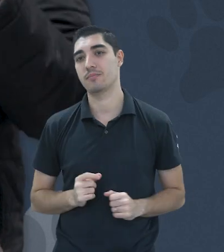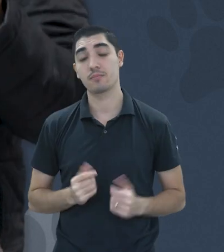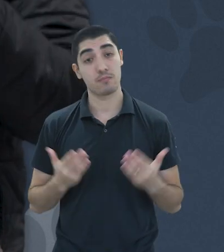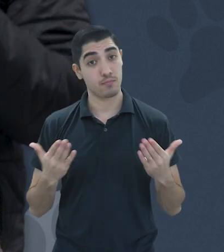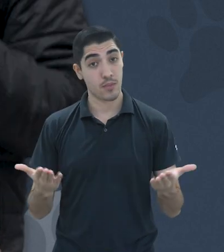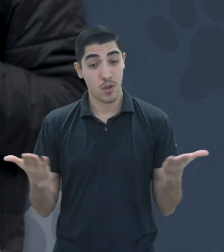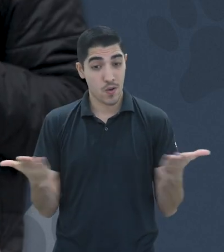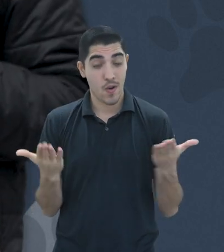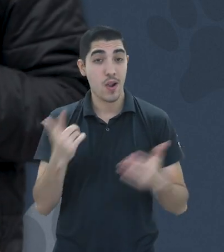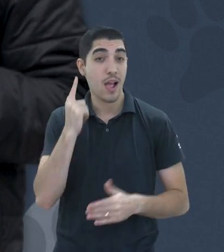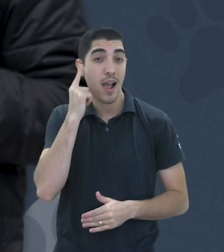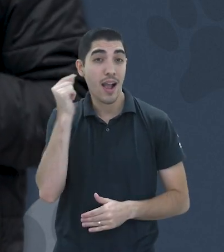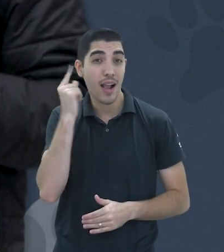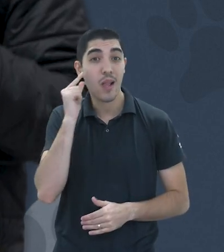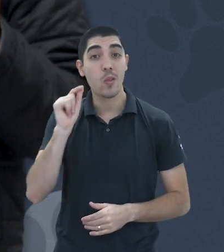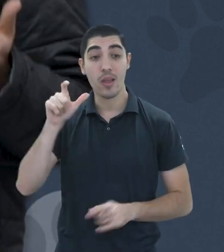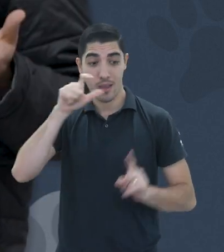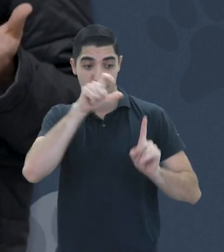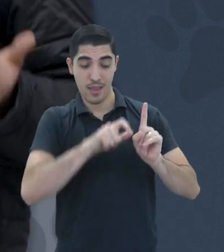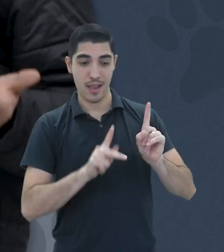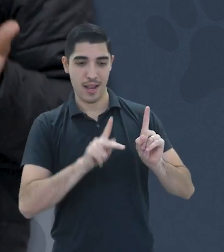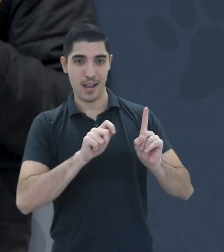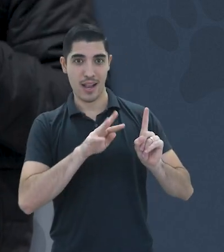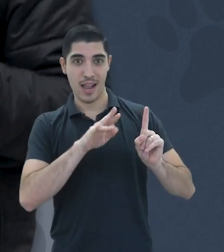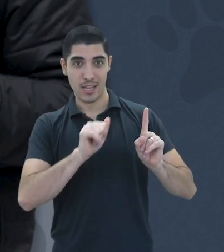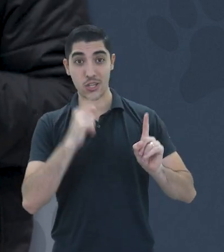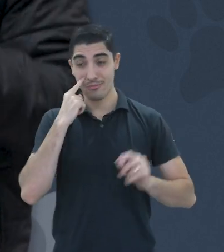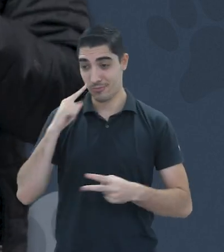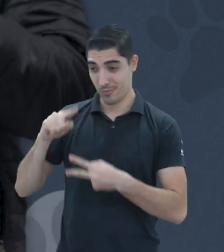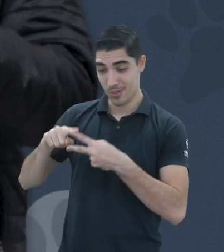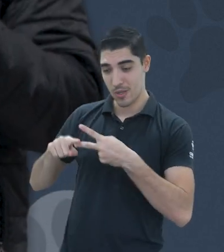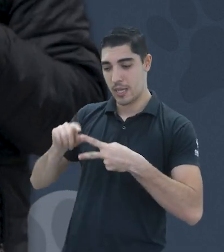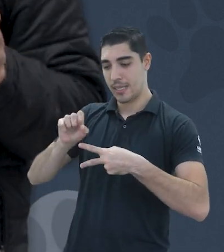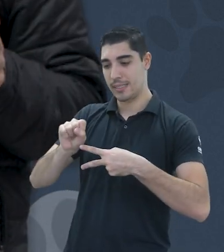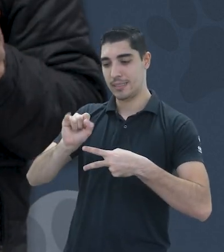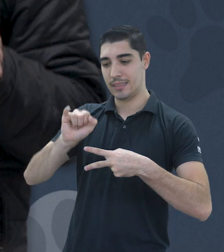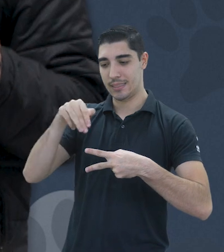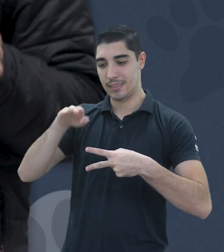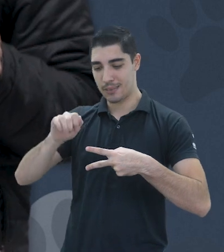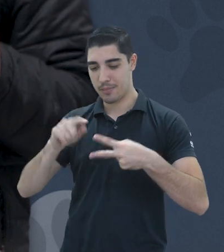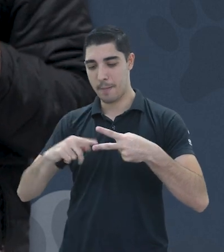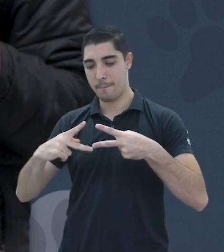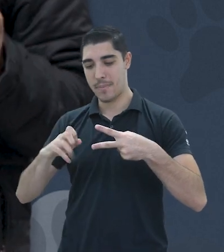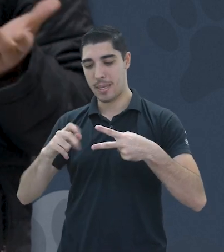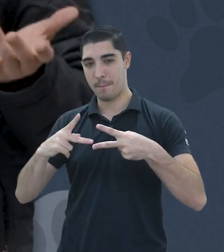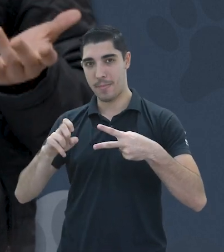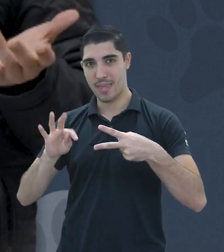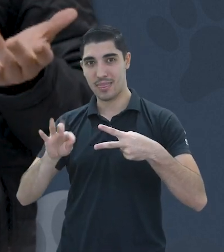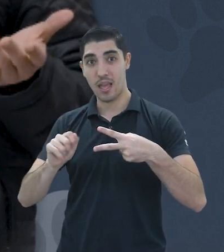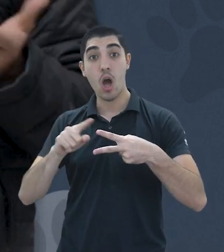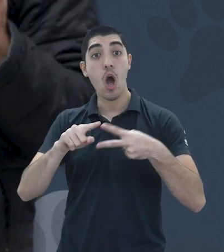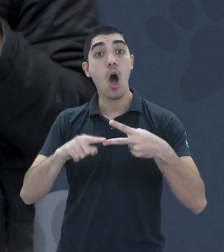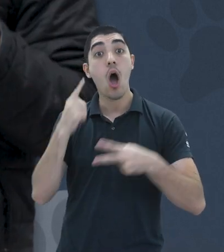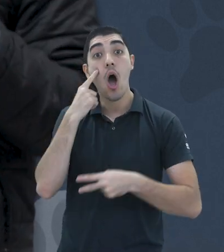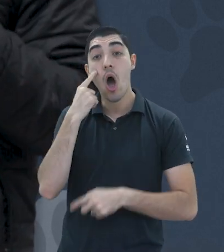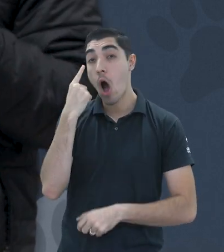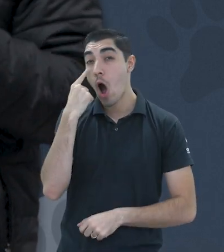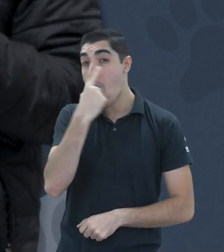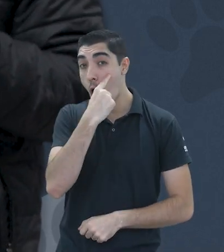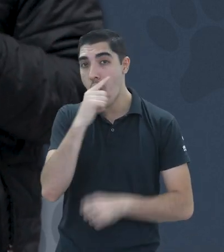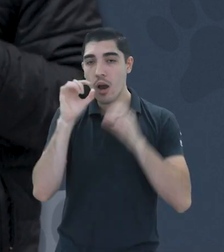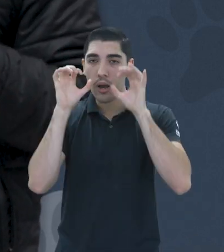hoje, os gatinhos da Kátia, o Simba e a Pepeta. E os olhares deles, os